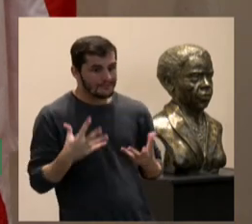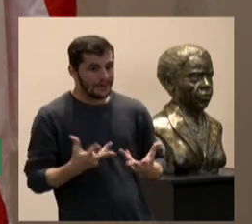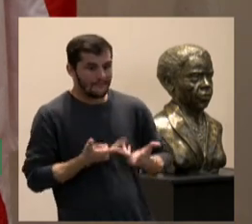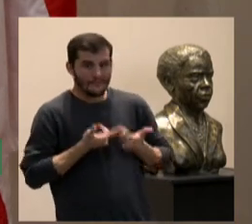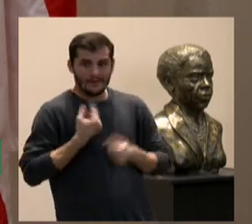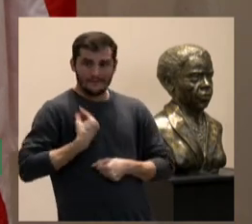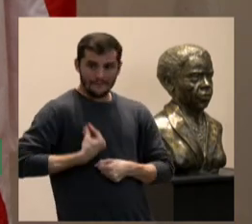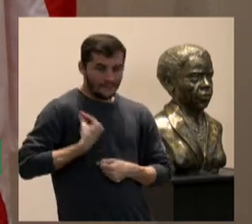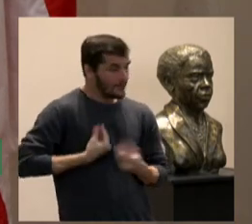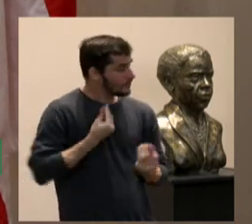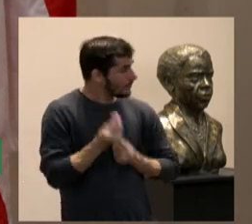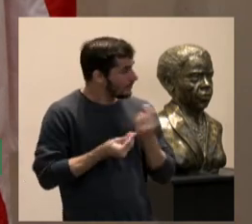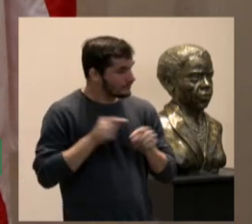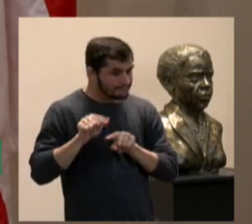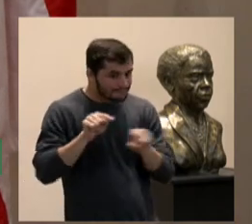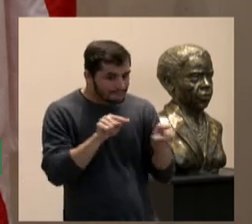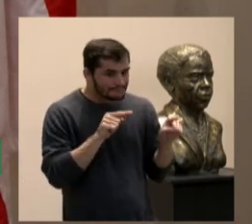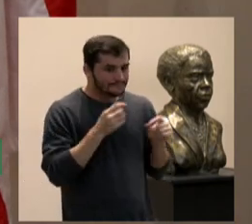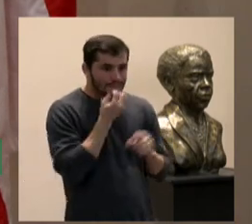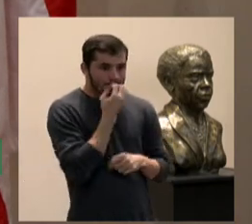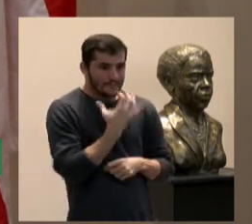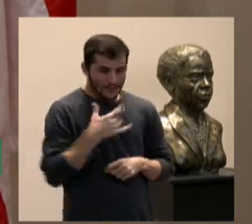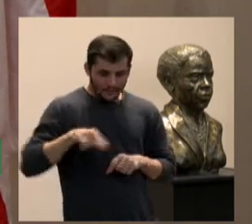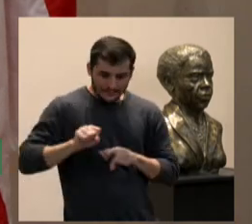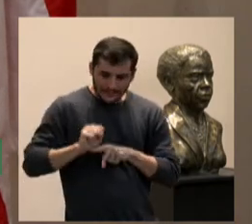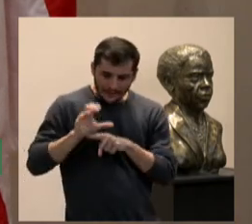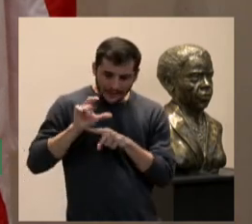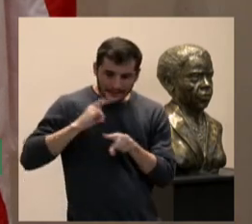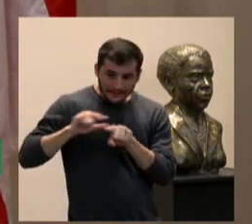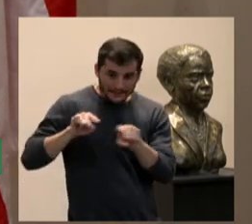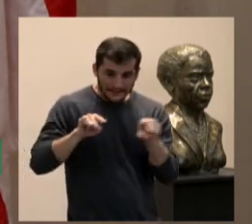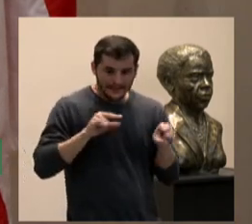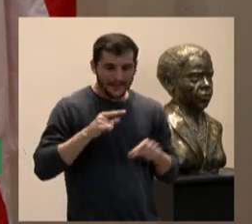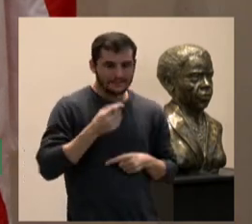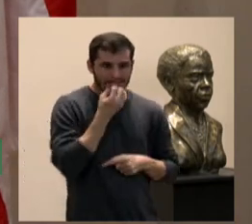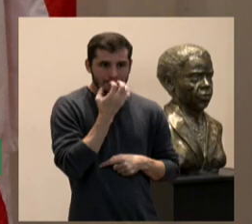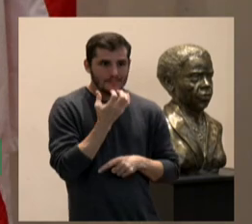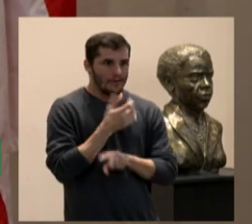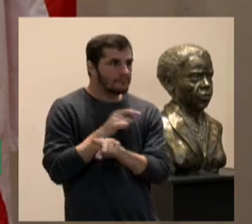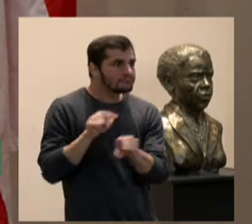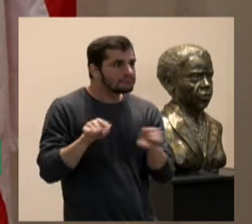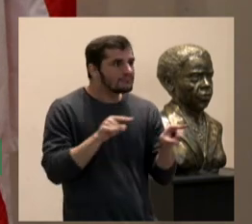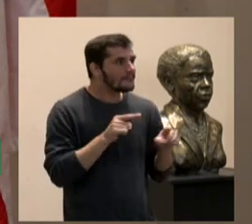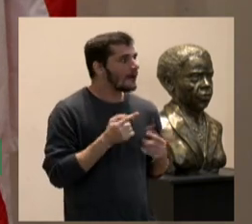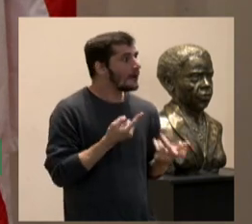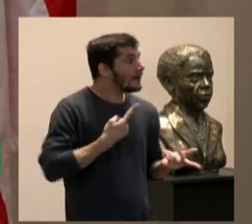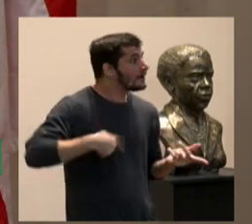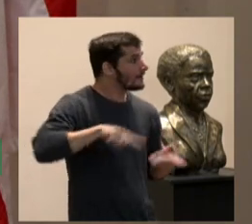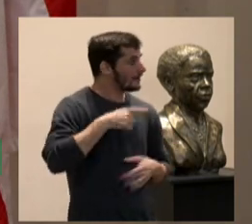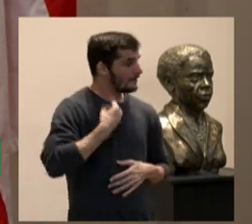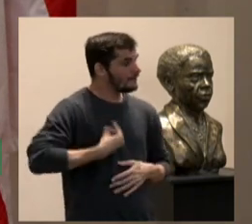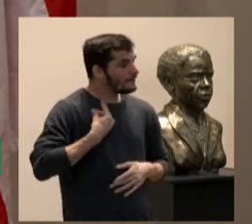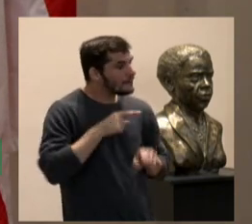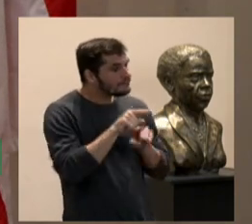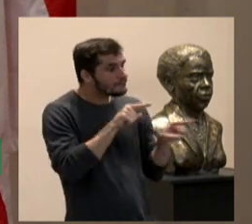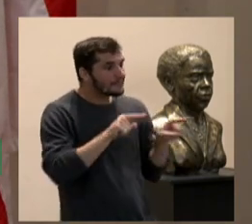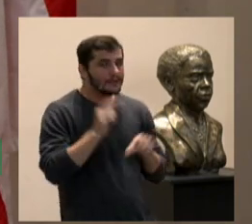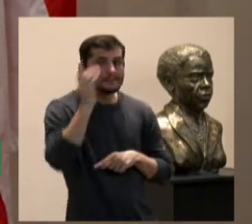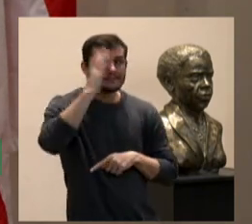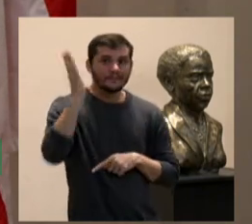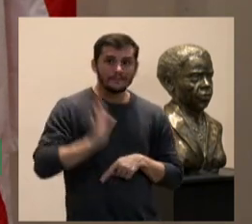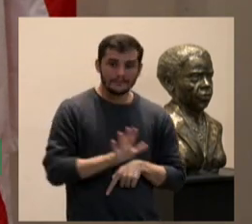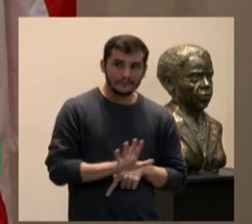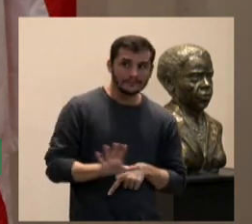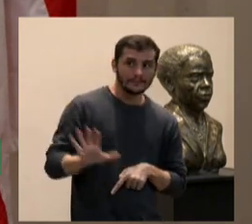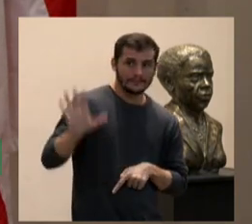incrível, que tanta coisa boa que tem em Santa Catarina. Então, para a gente que anda por esse Brasil